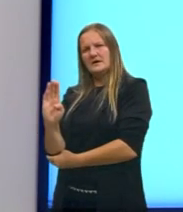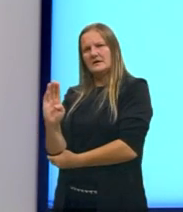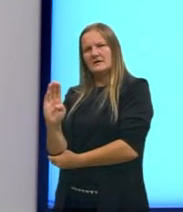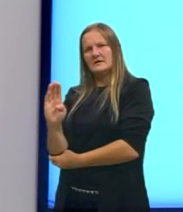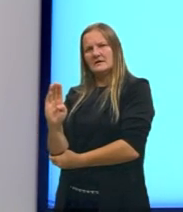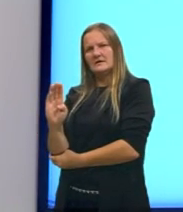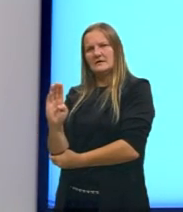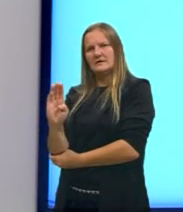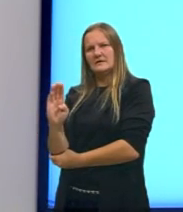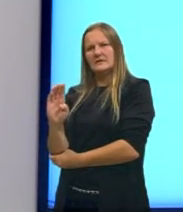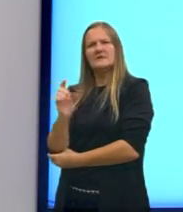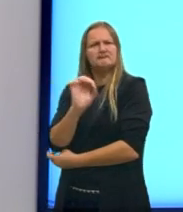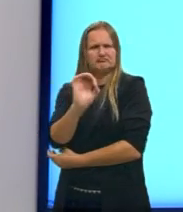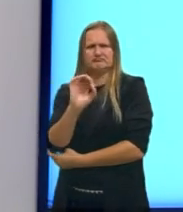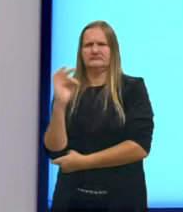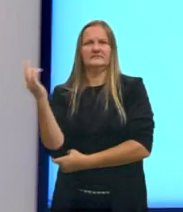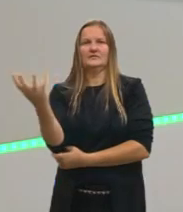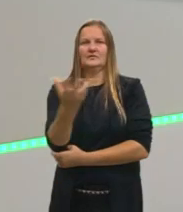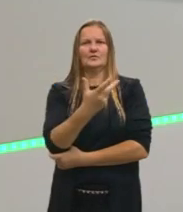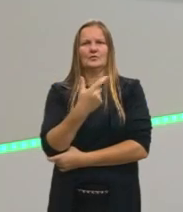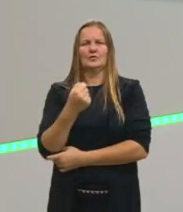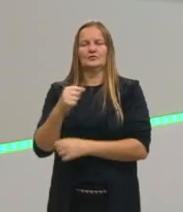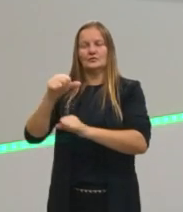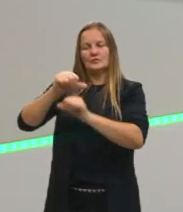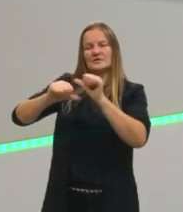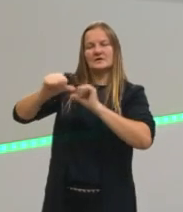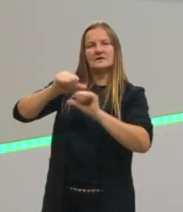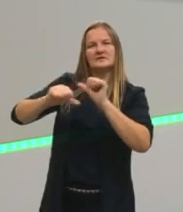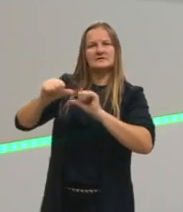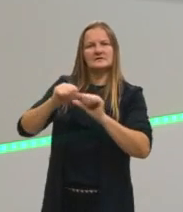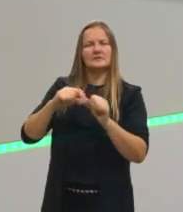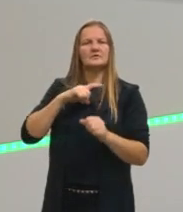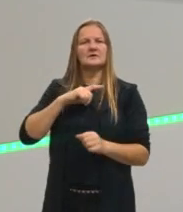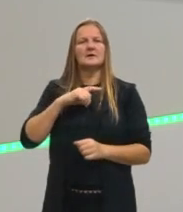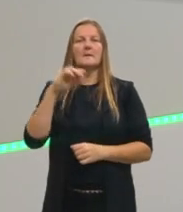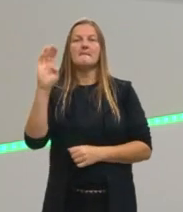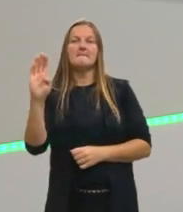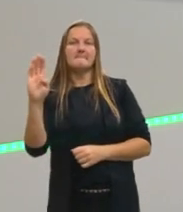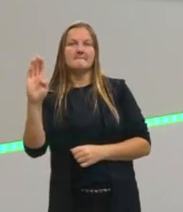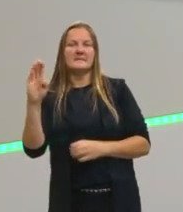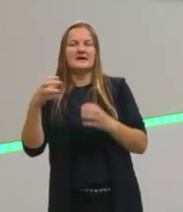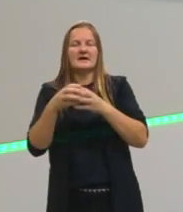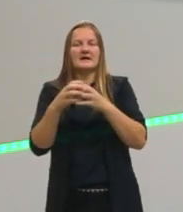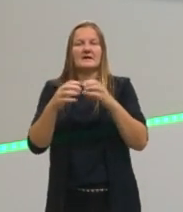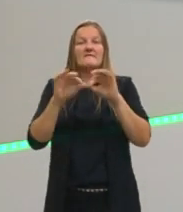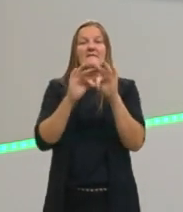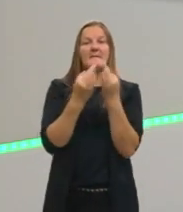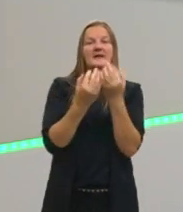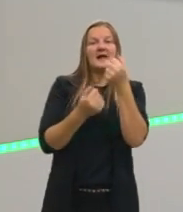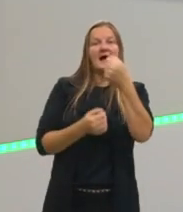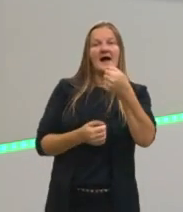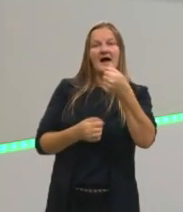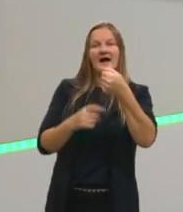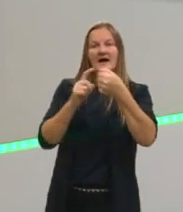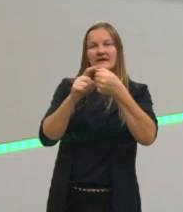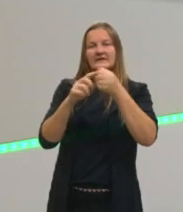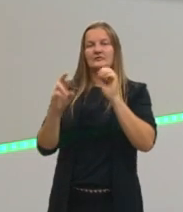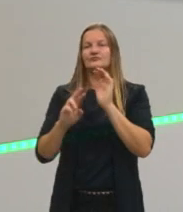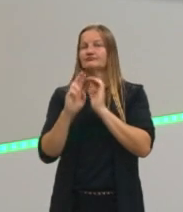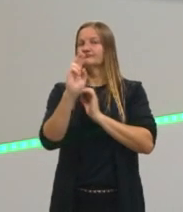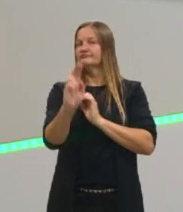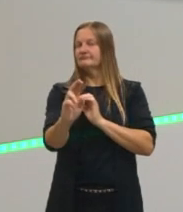Periódica não os elementos de transição que estamos do grupo B né família a é a família dos